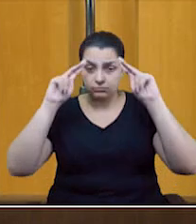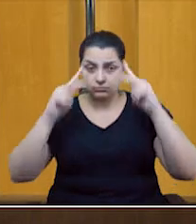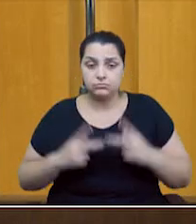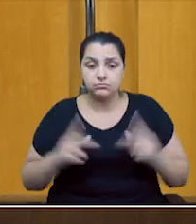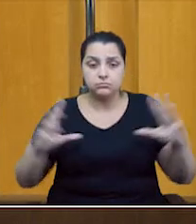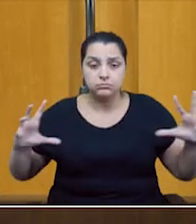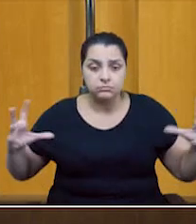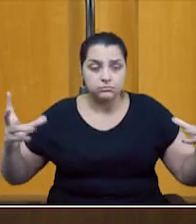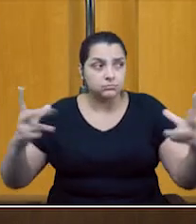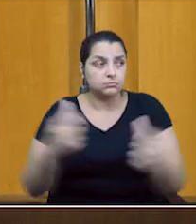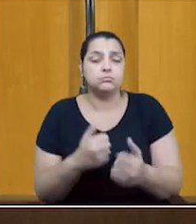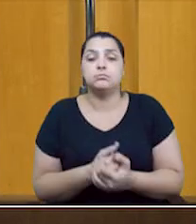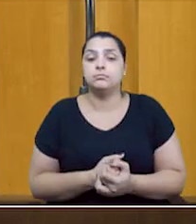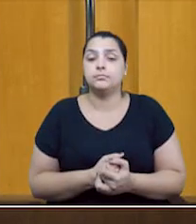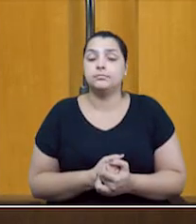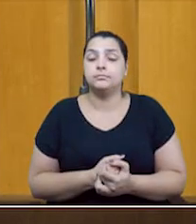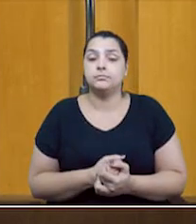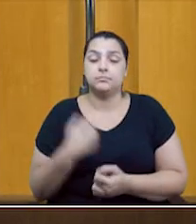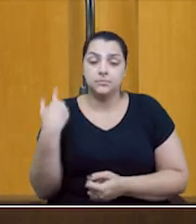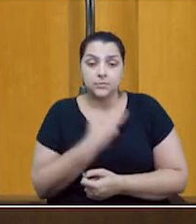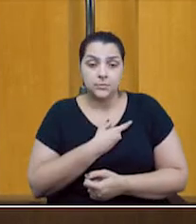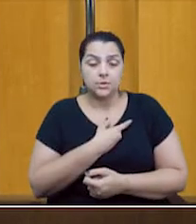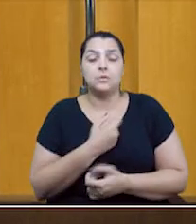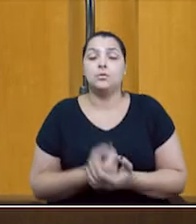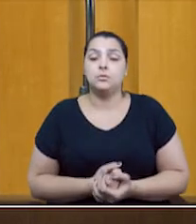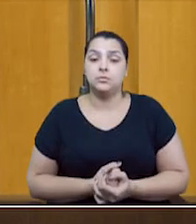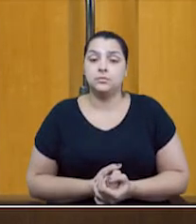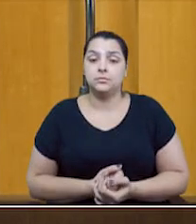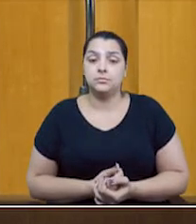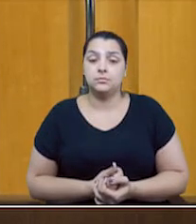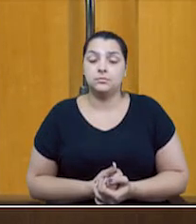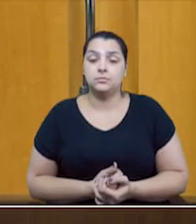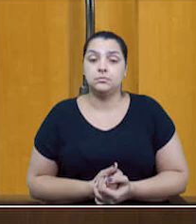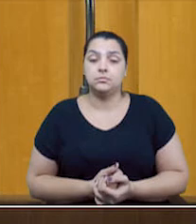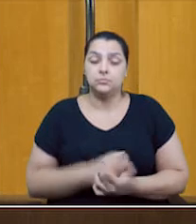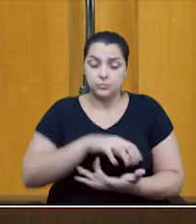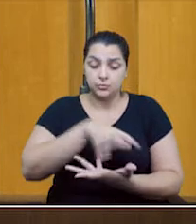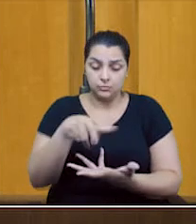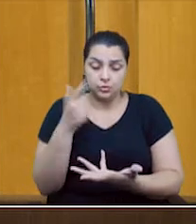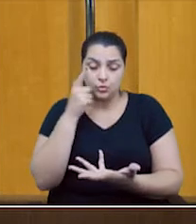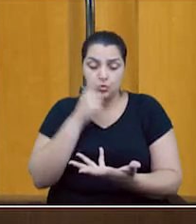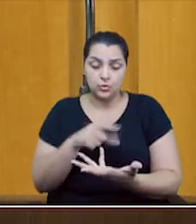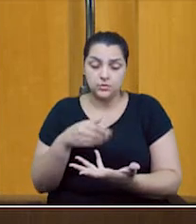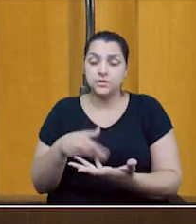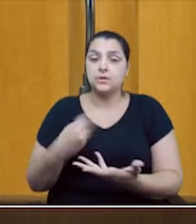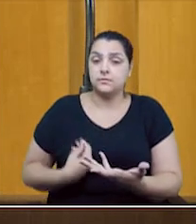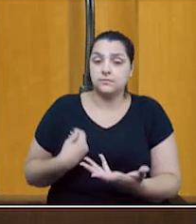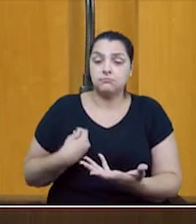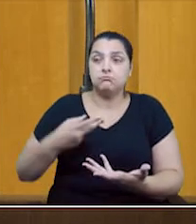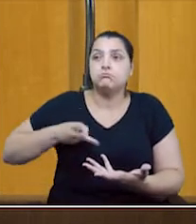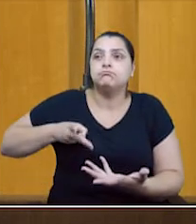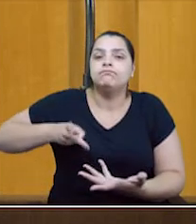Ocidente, para que chegamos à frente como planeta de modo sustentável.